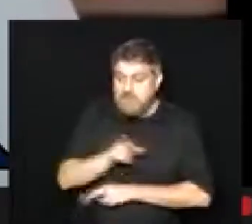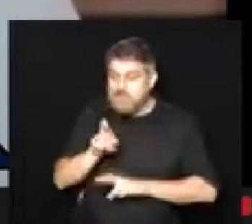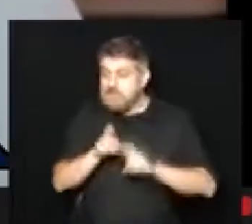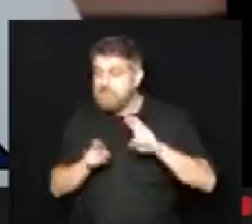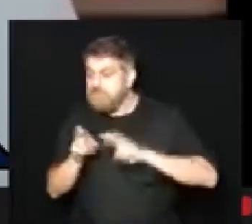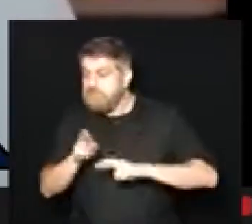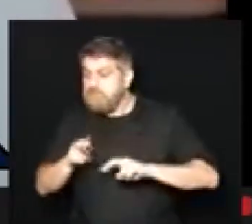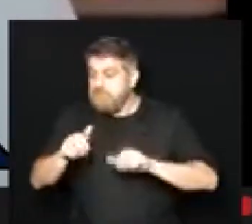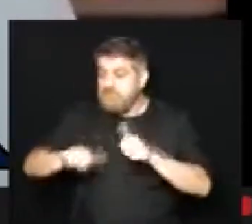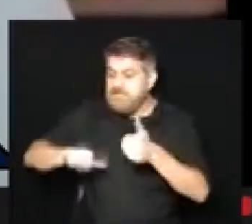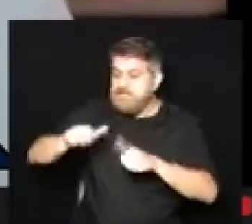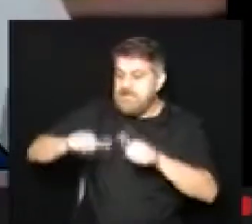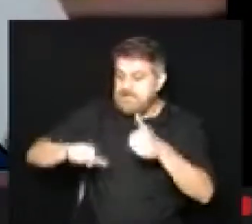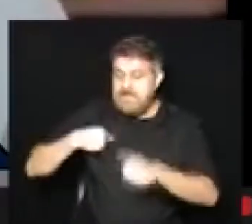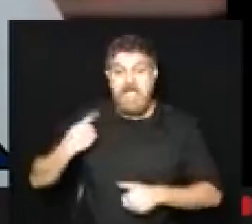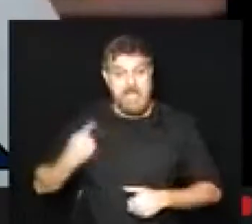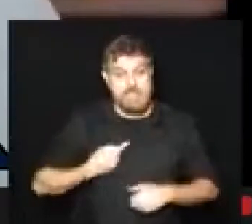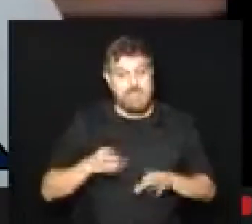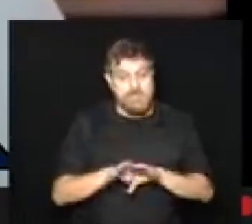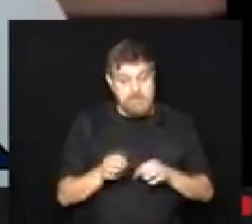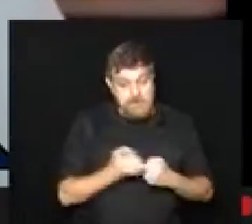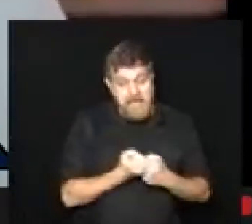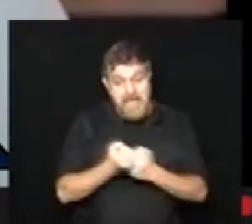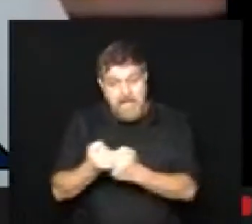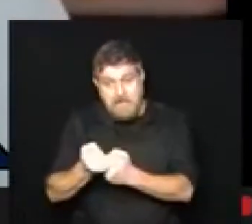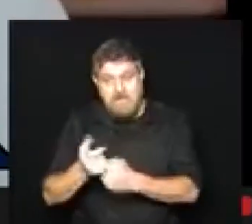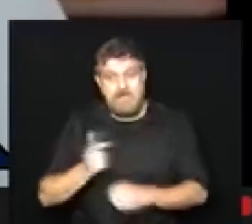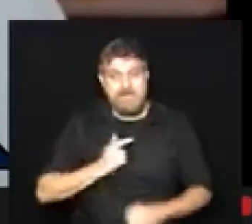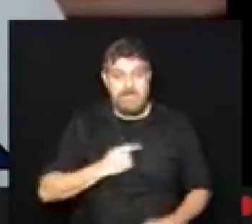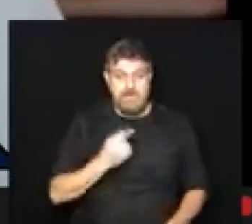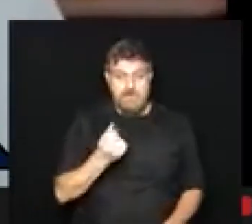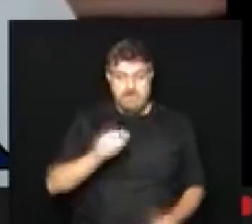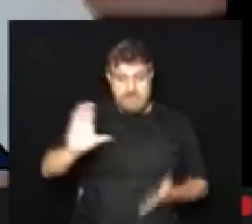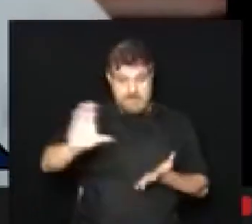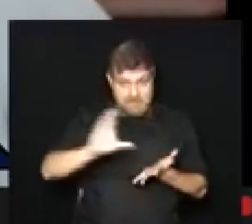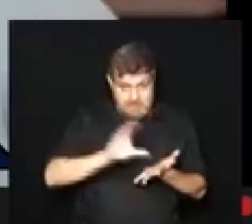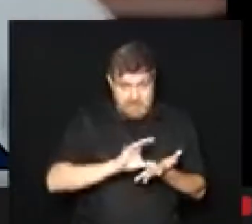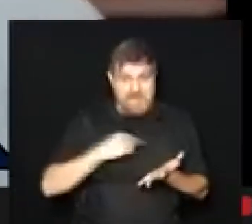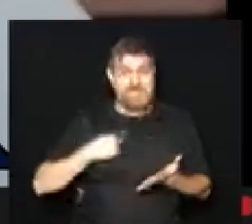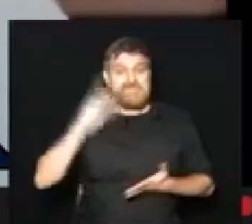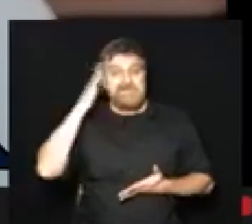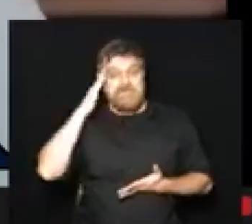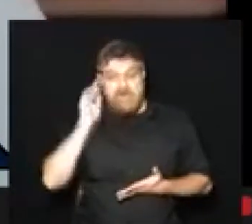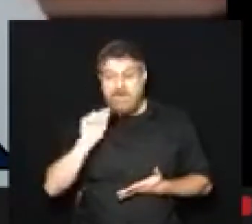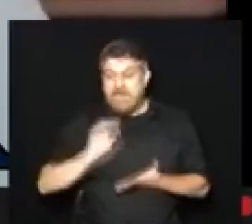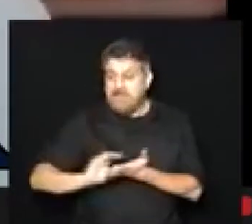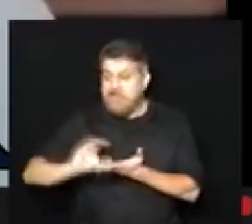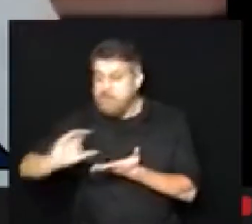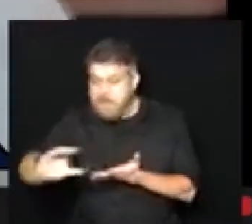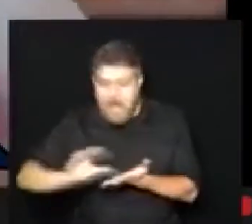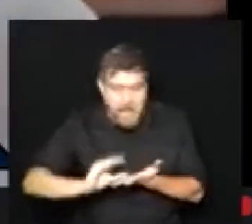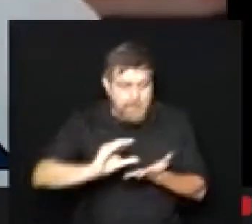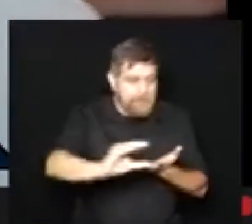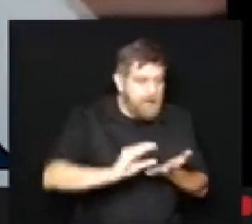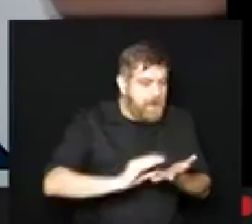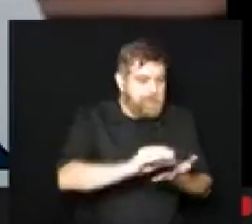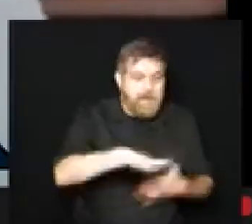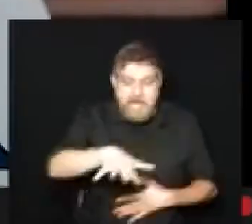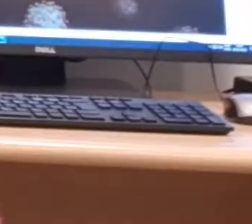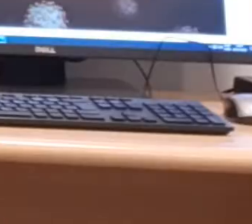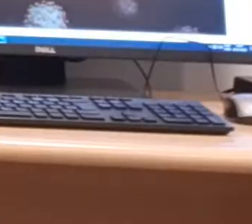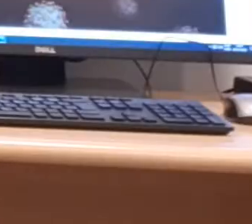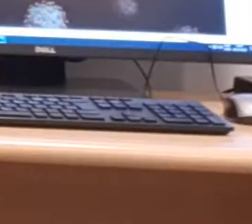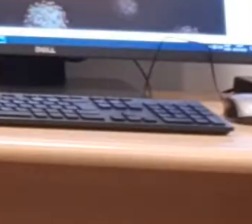possa colaborar com esse processo junto à prefeitura e junto também aos movimentos culturais, às